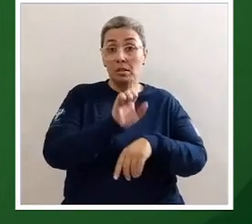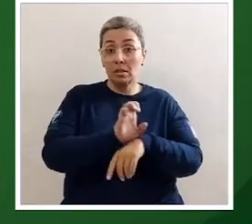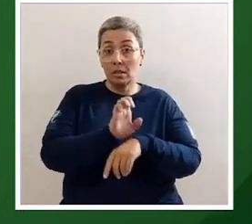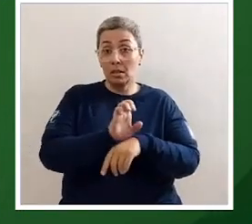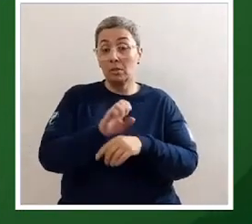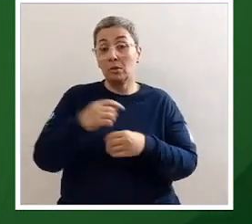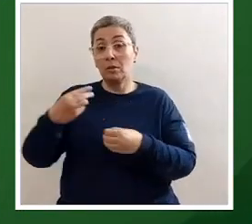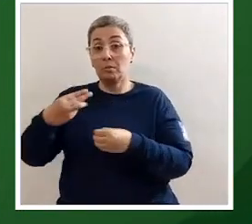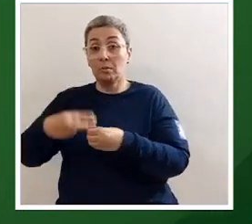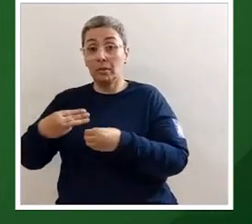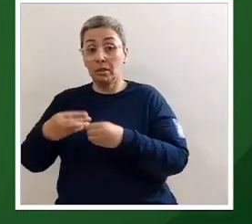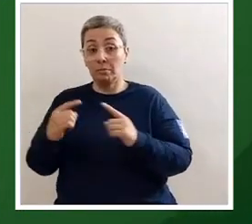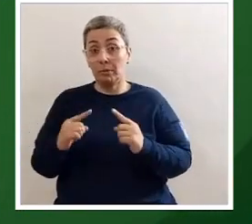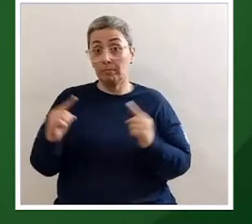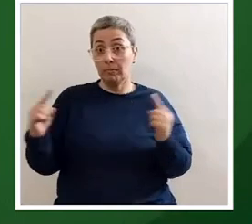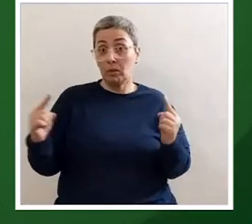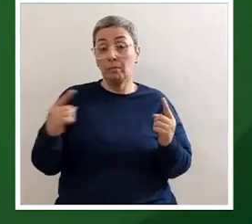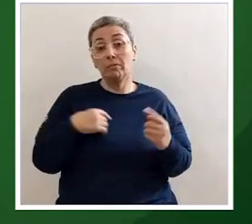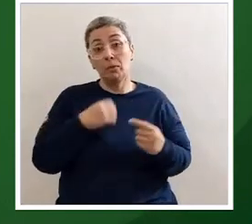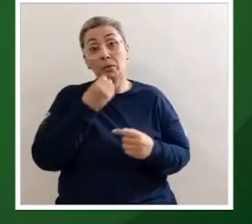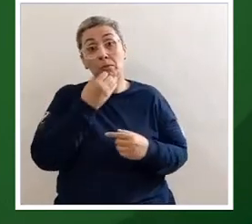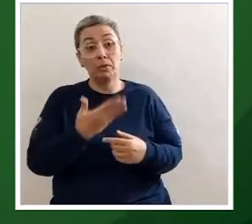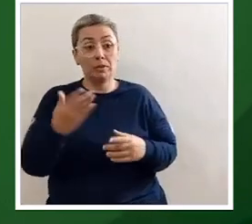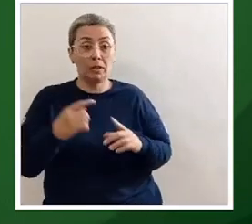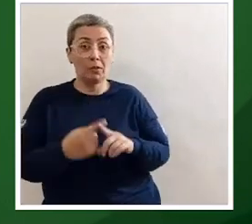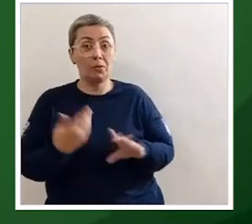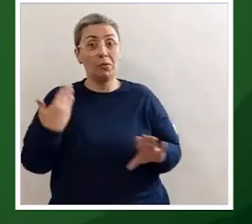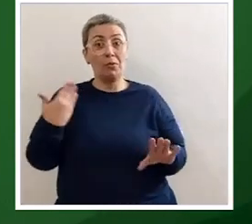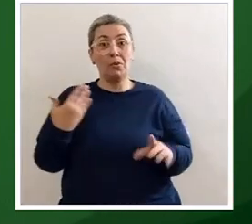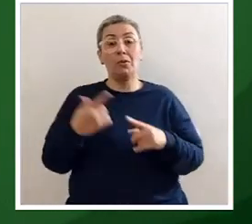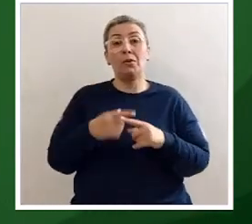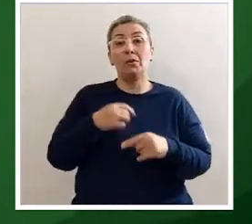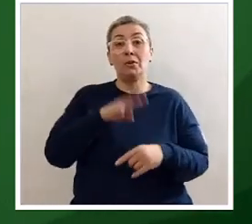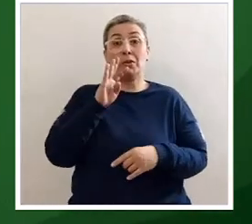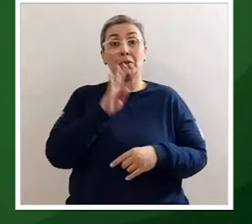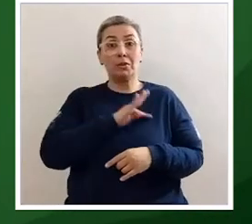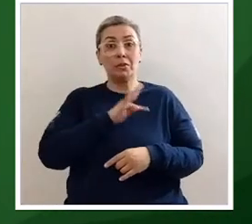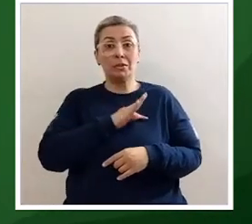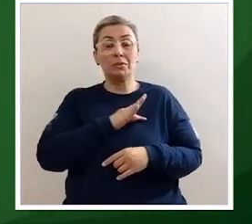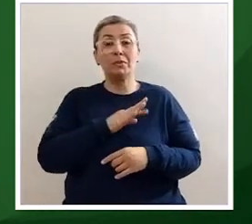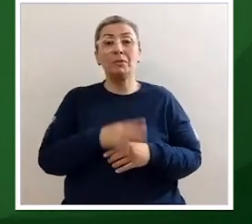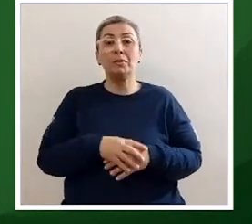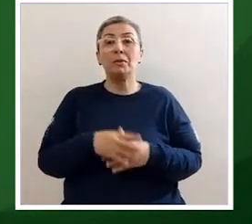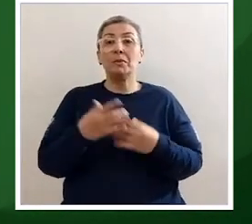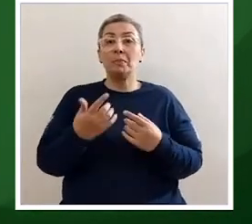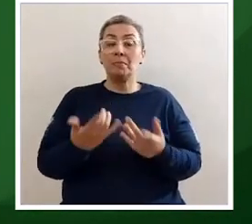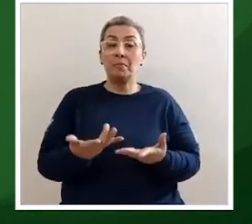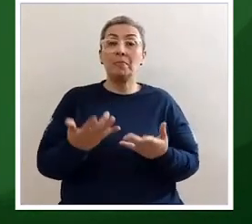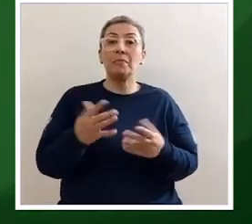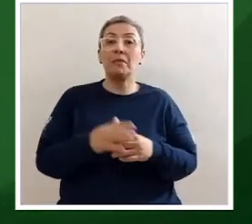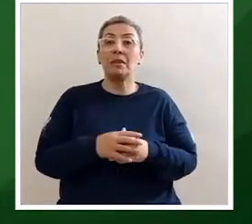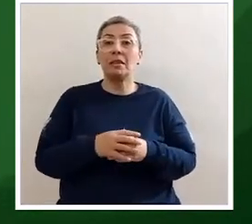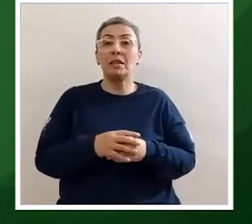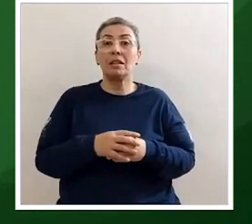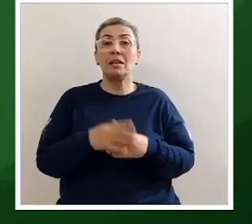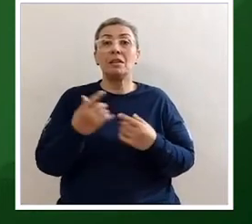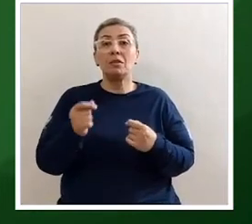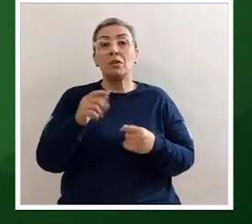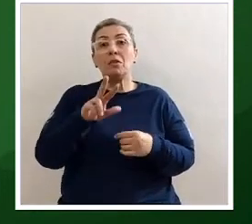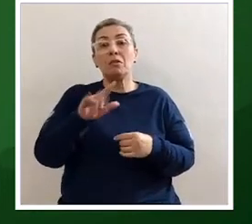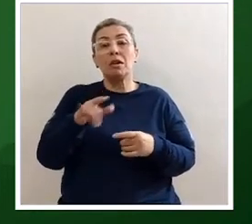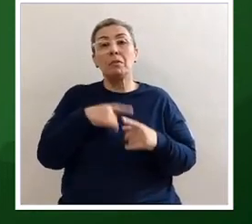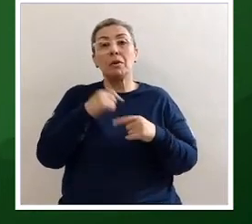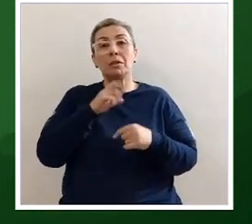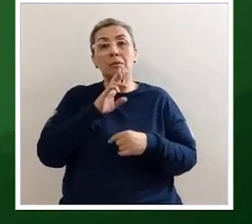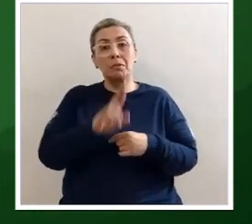os municípios ou ainda bem que você tá fora do Alto Tietê Então você vai